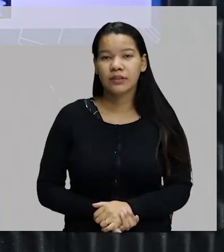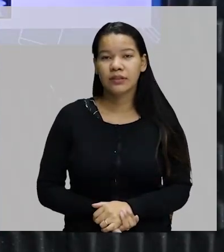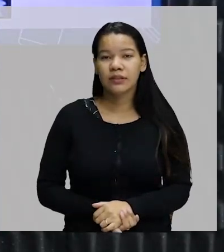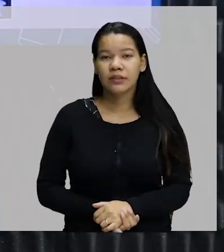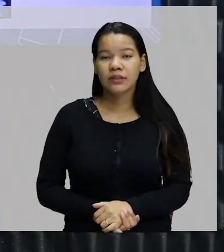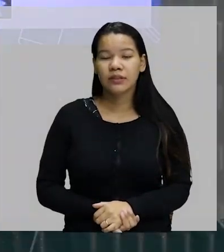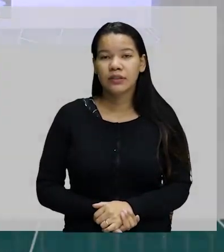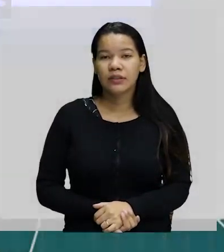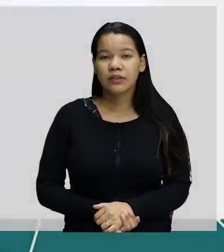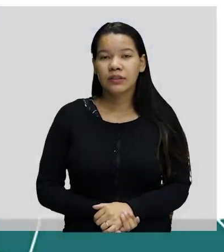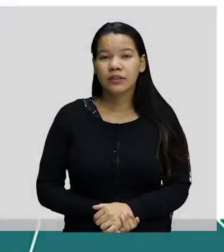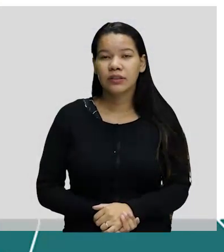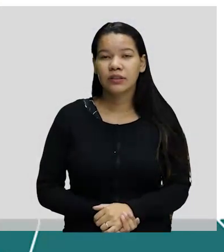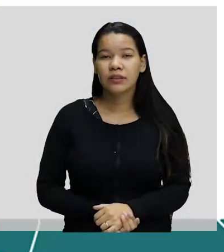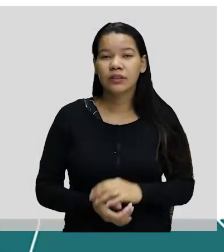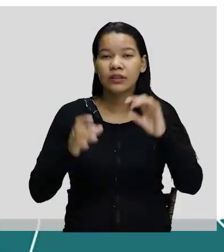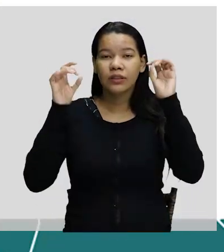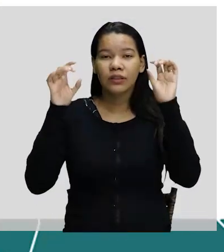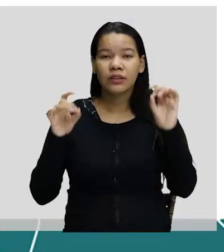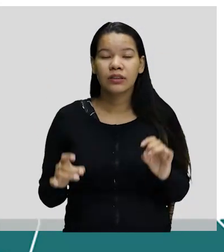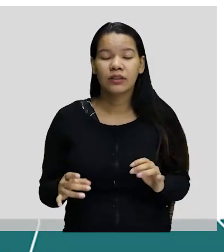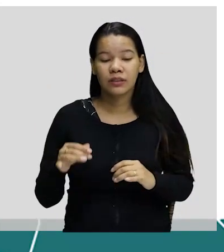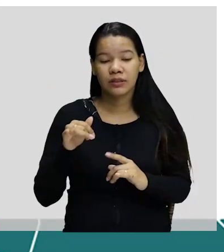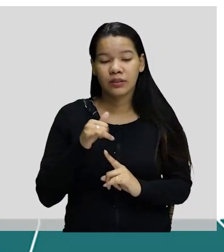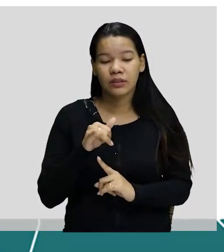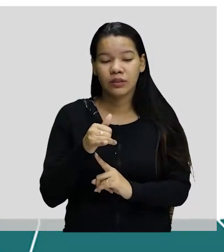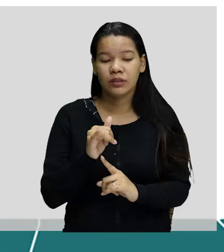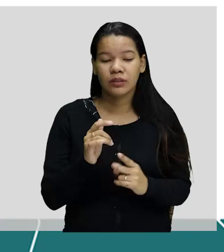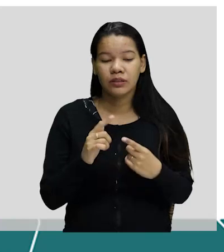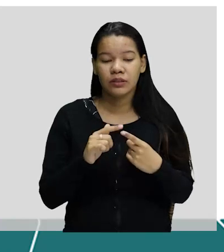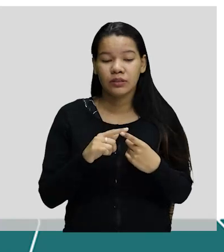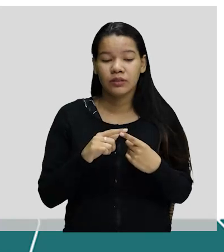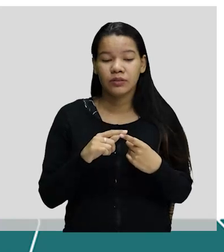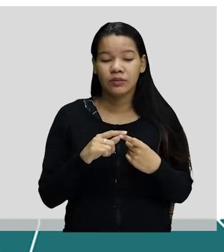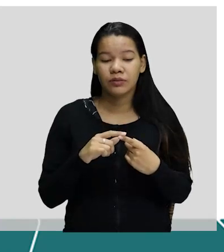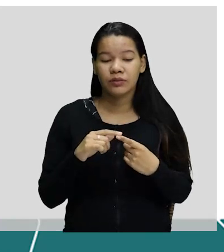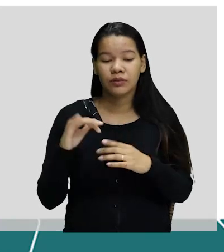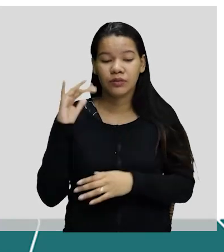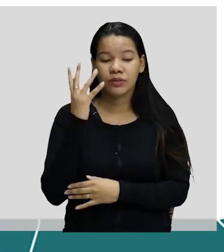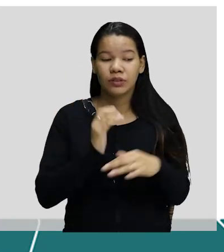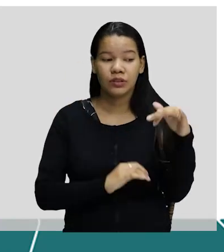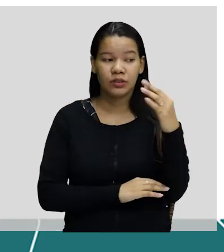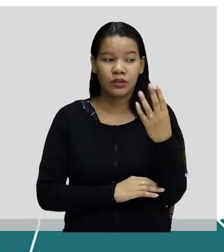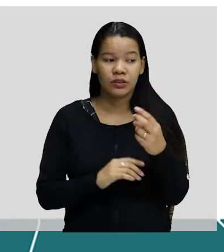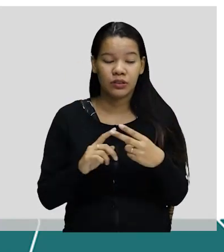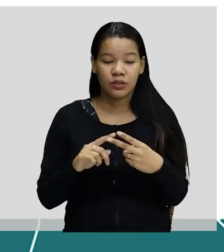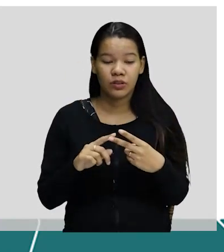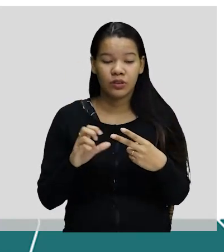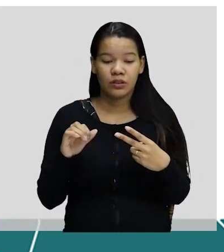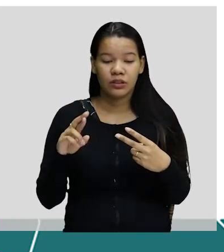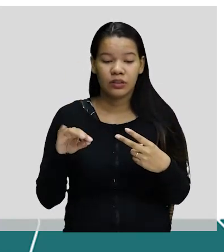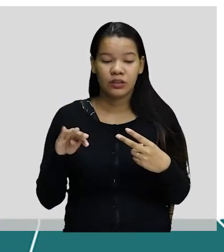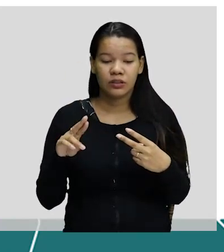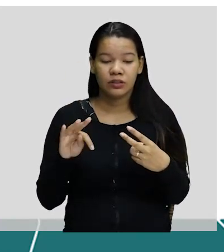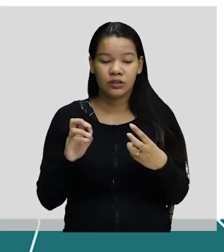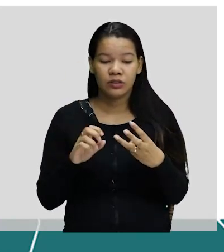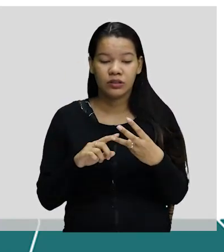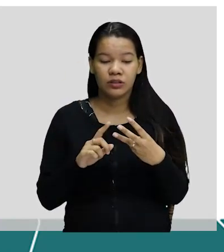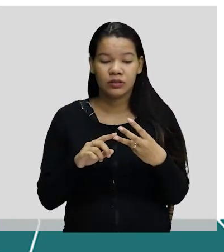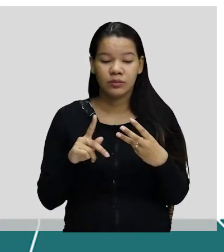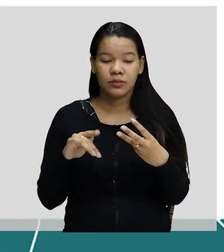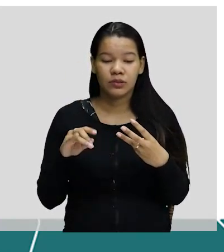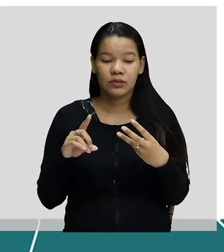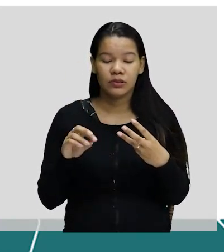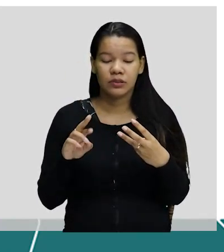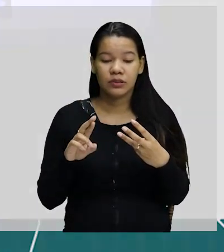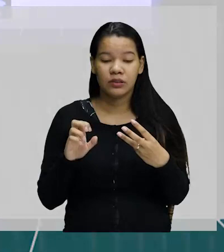Boi. Os principais bois: boi da floresta, boi do Oriente e o boi de Pindaré. São os bois